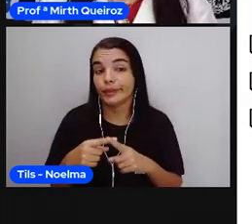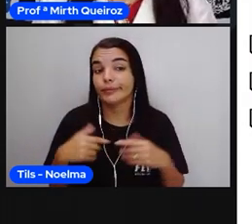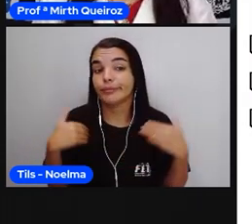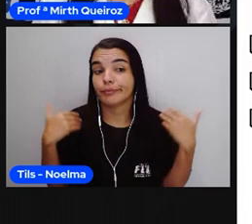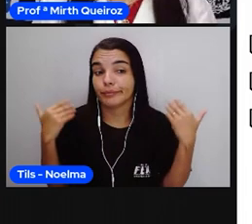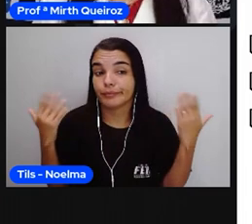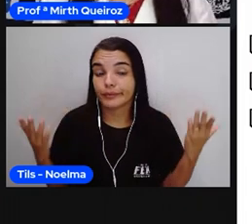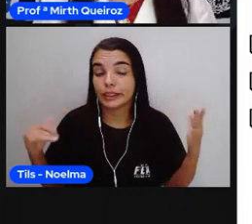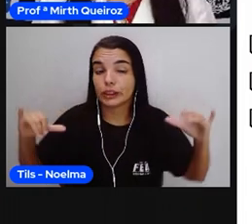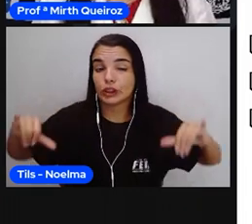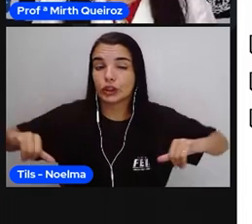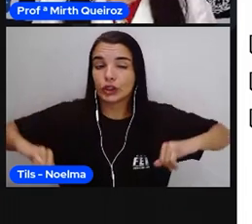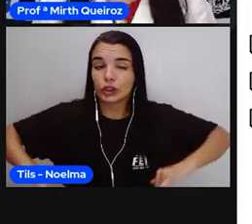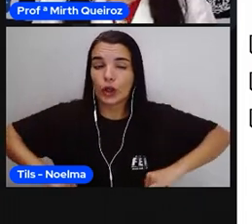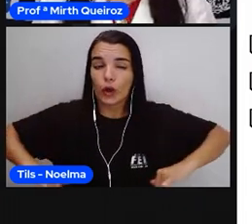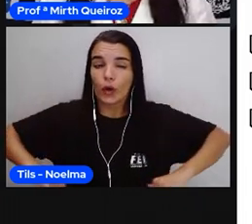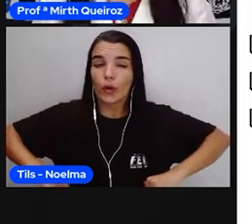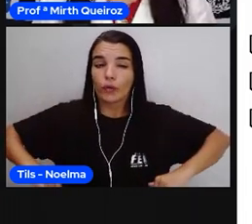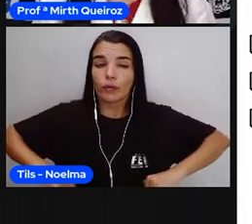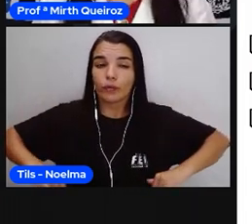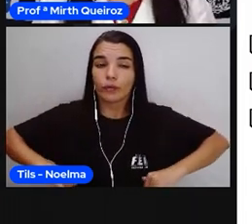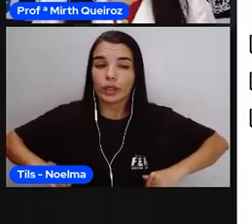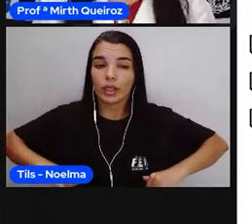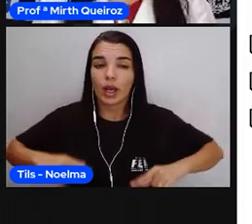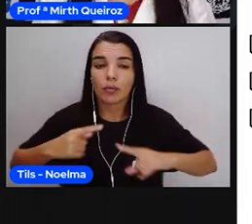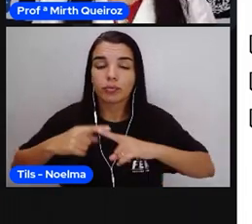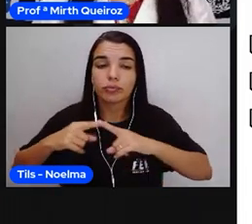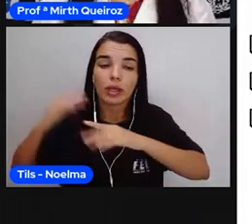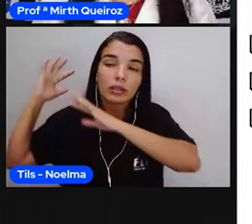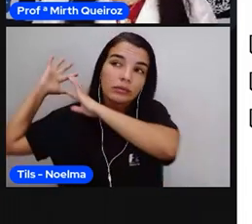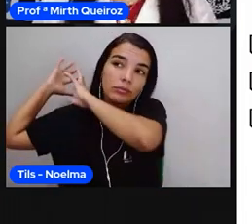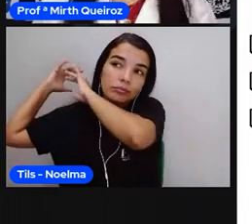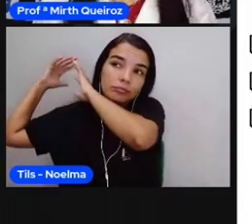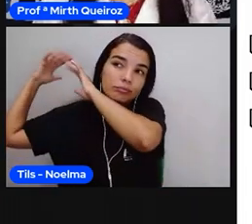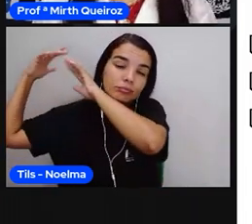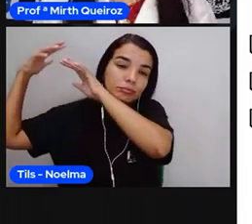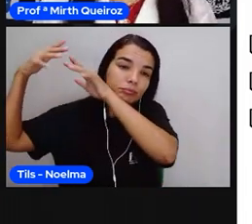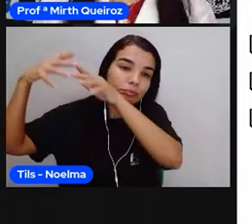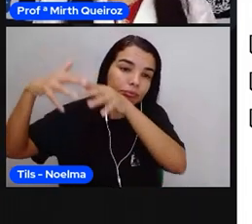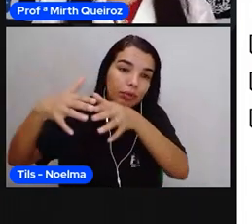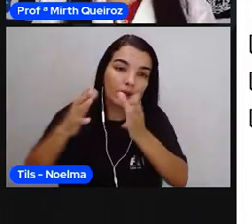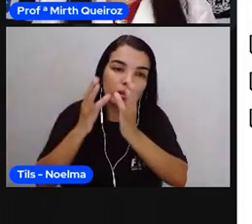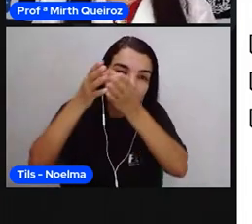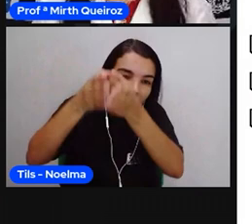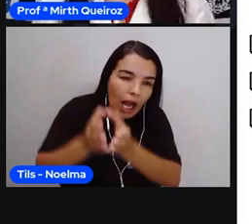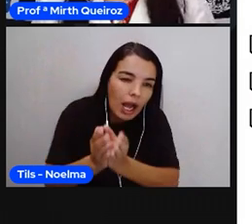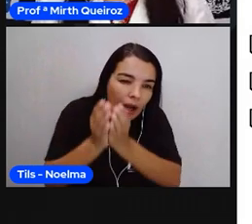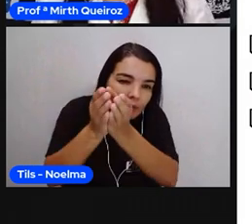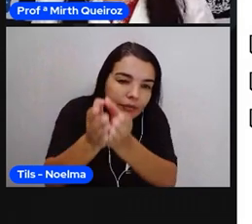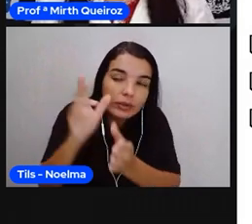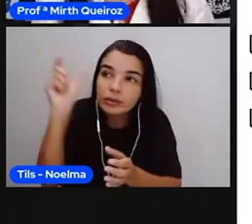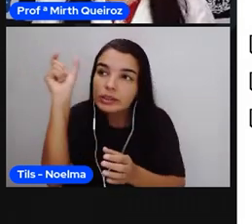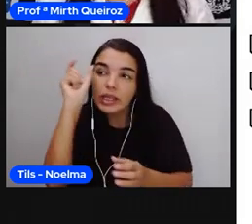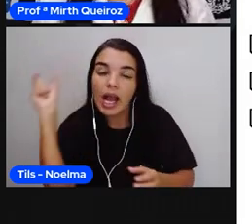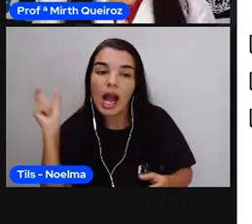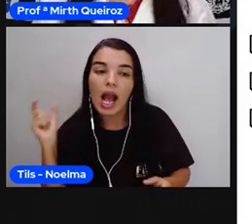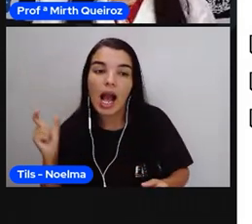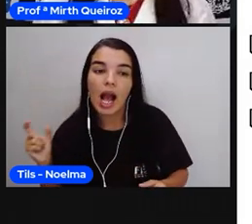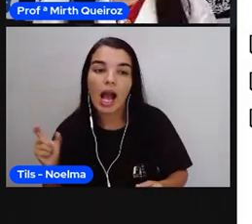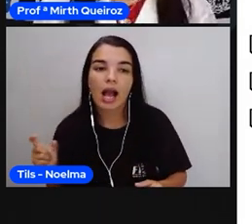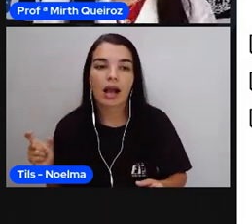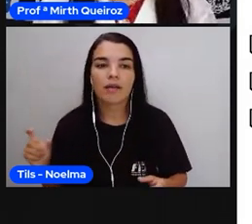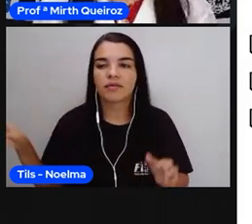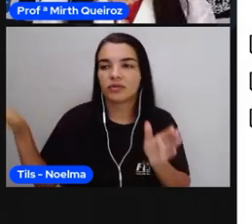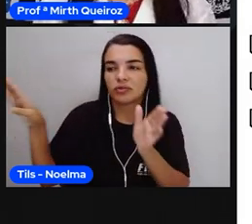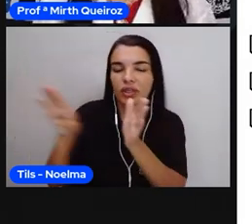elas sofriam já desde quando elas vinham da África, né? Nos porões aí dos navios, eram violentadas,